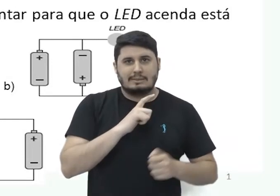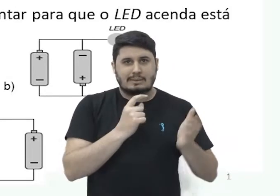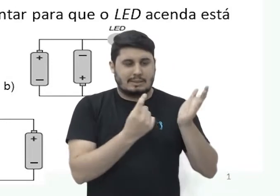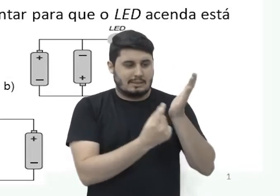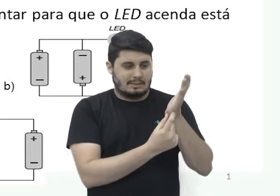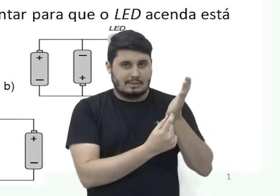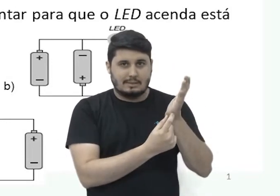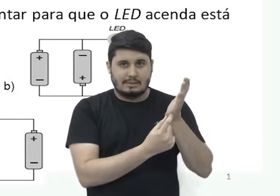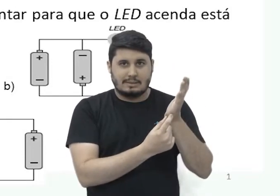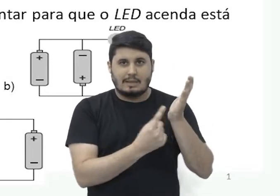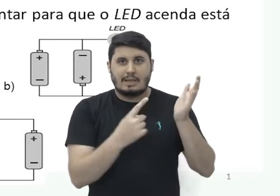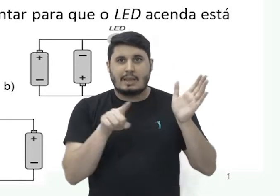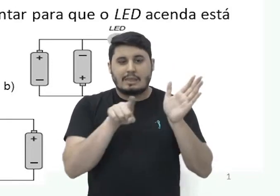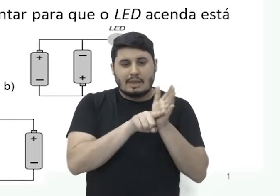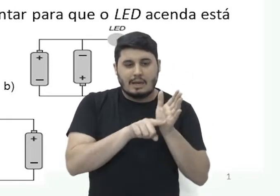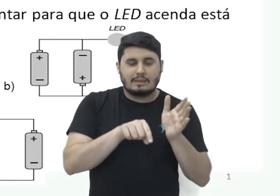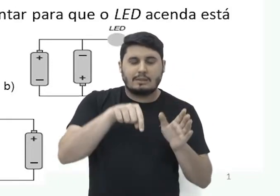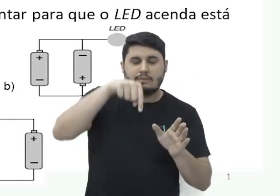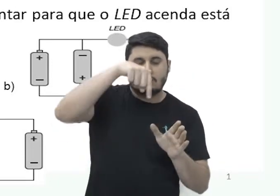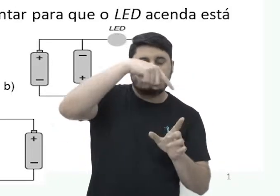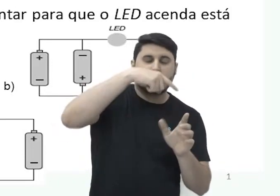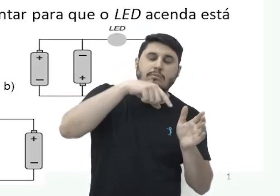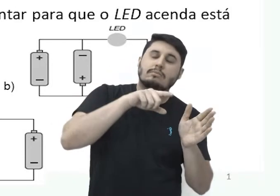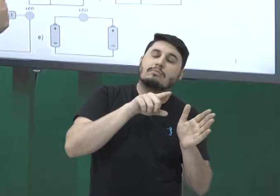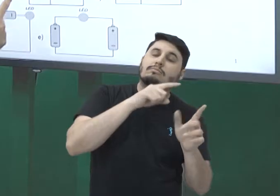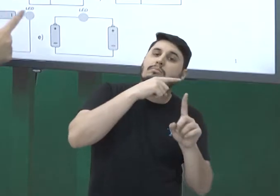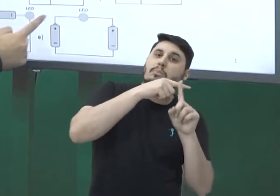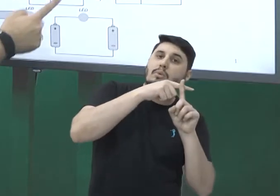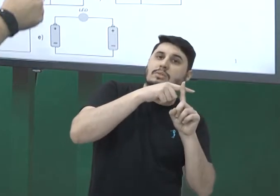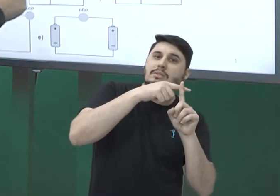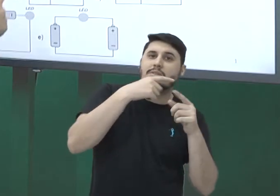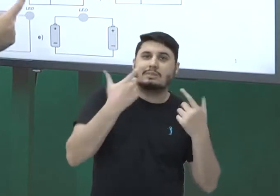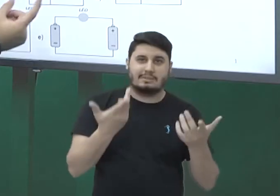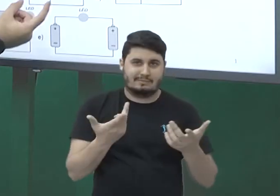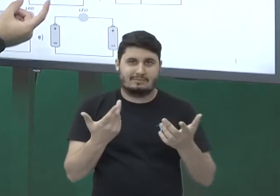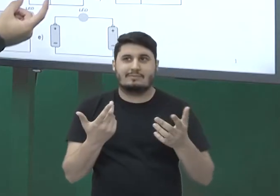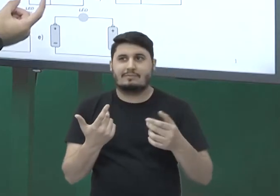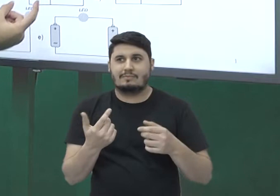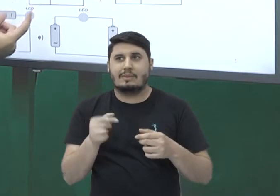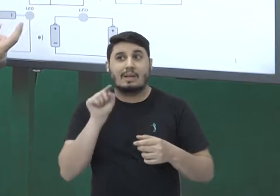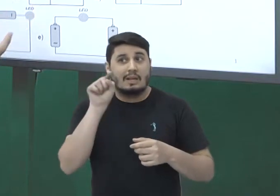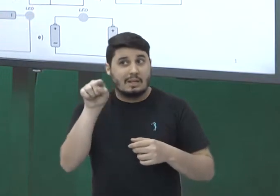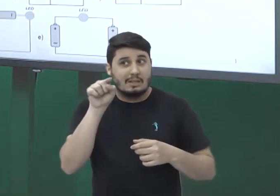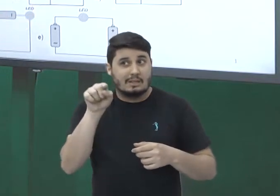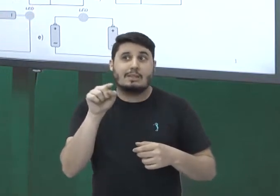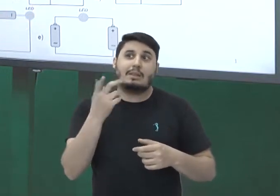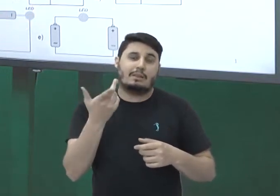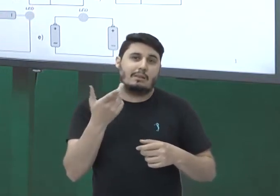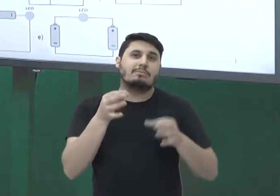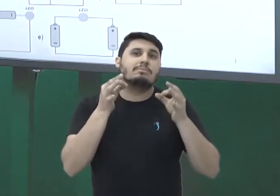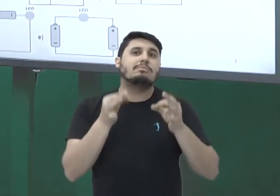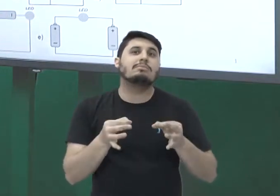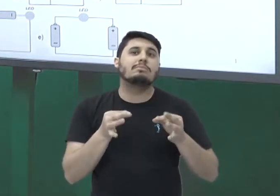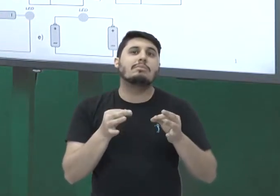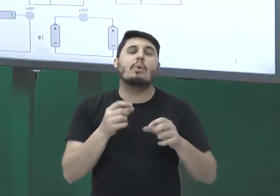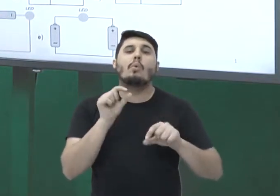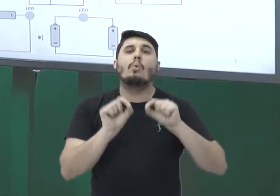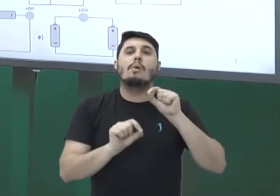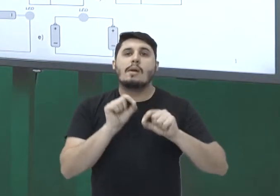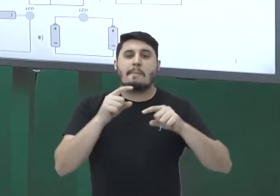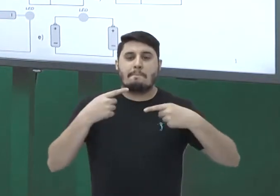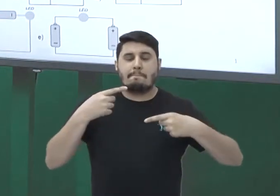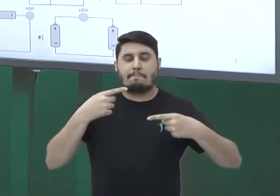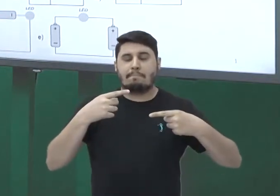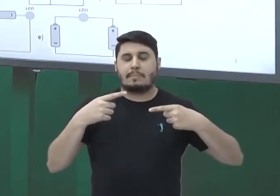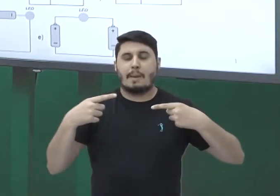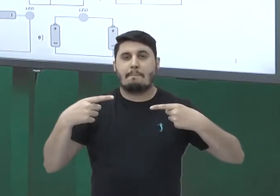e o negativo, e assim da mesma forma. Elas estão aqui, quando a gente tem essa configuração, a gente diz que elas estão em paralelo,